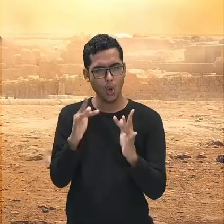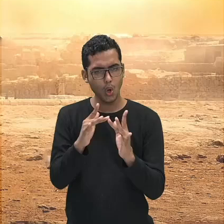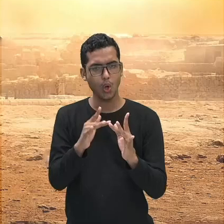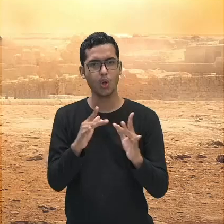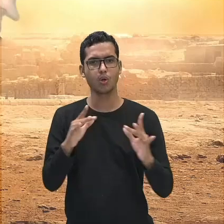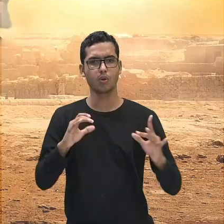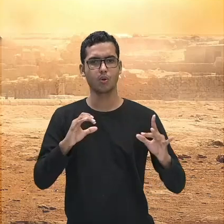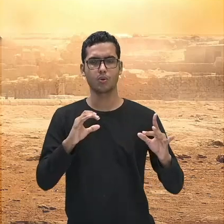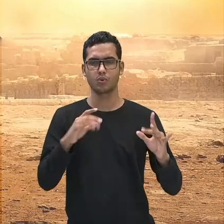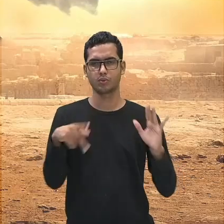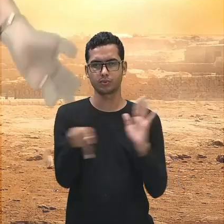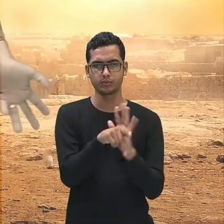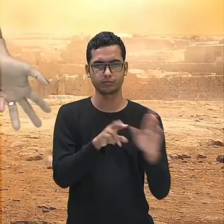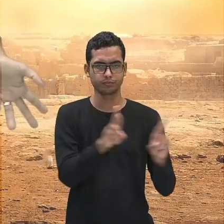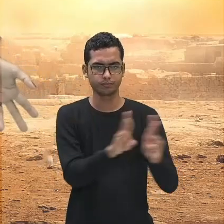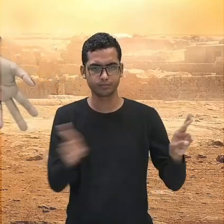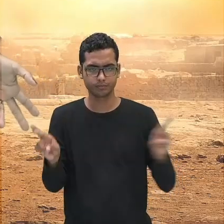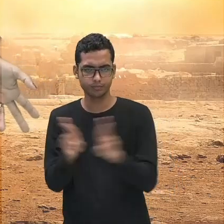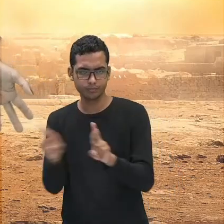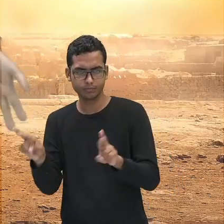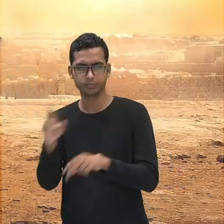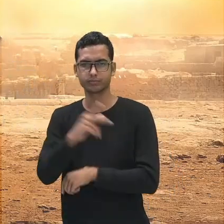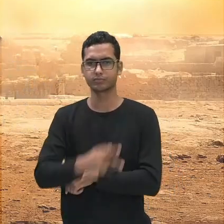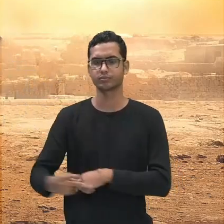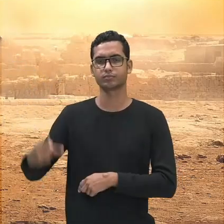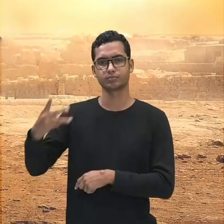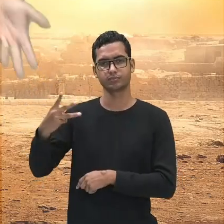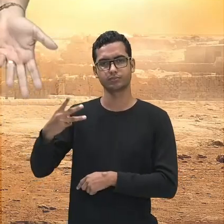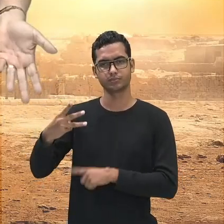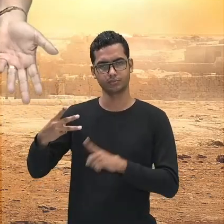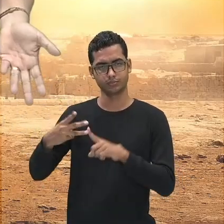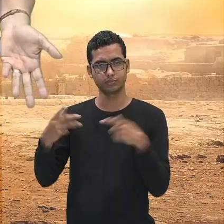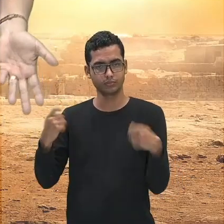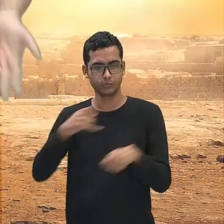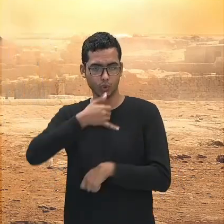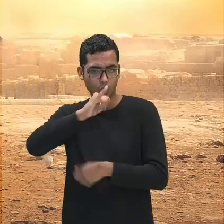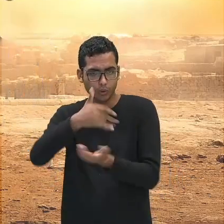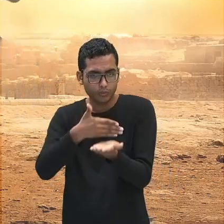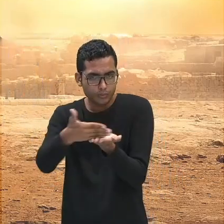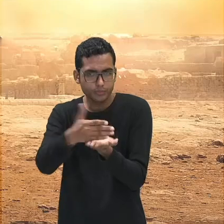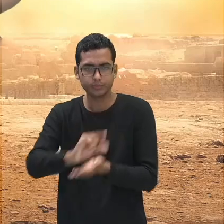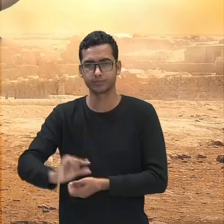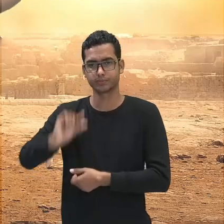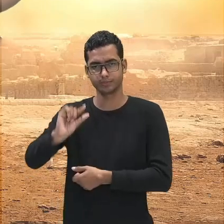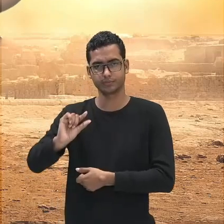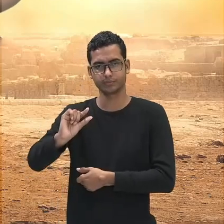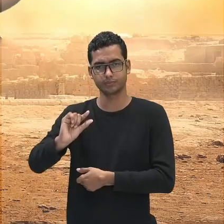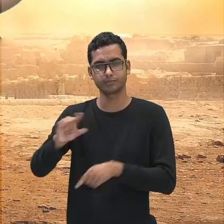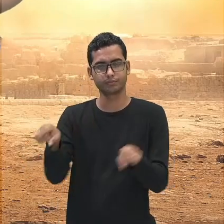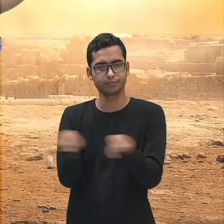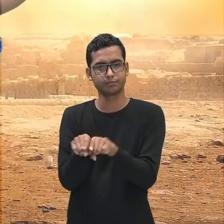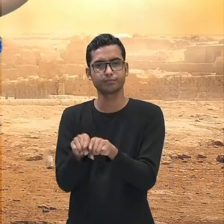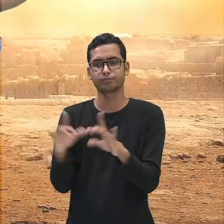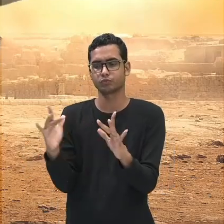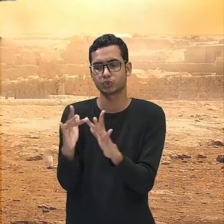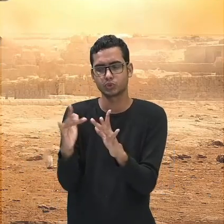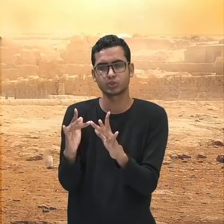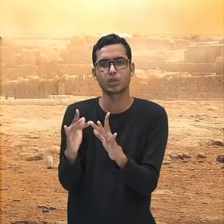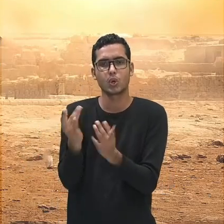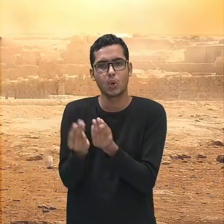mas ter contato entre os reagentes não é suficiente, precisa também haver afinidade química,